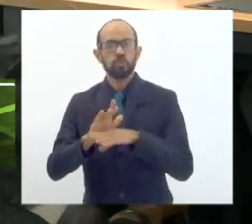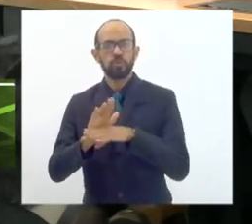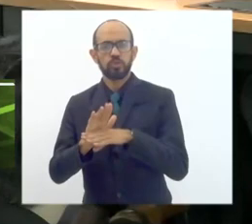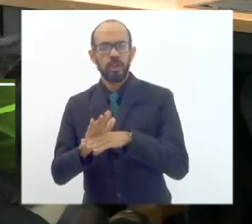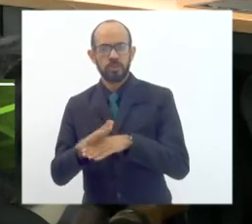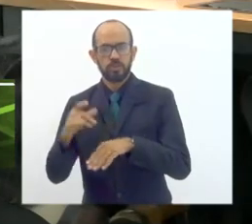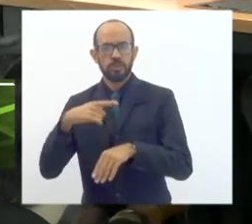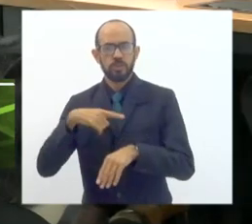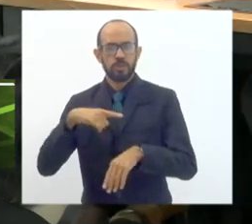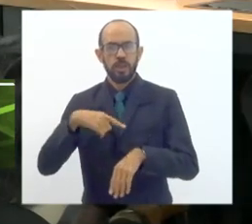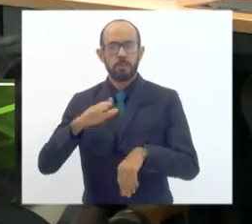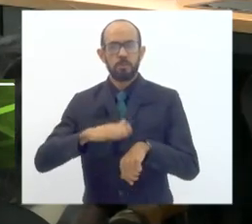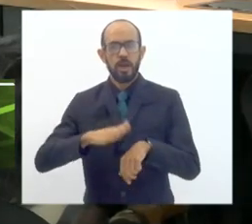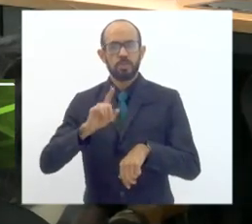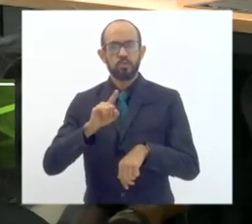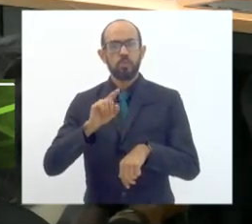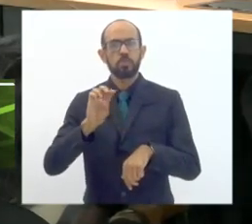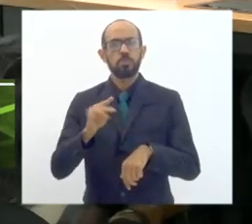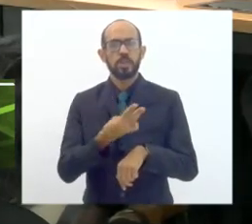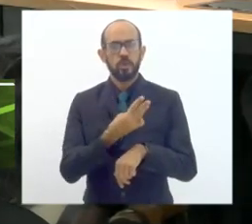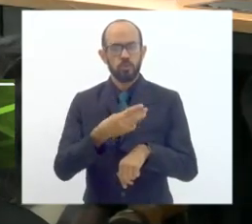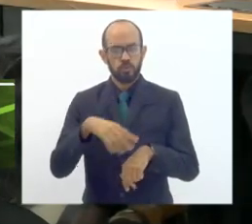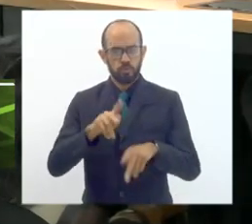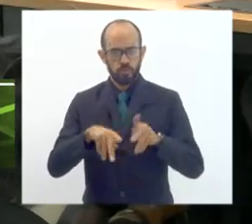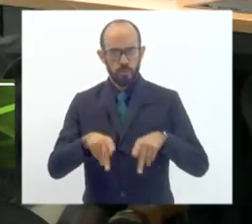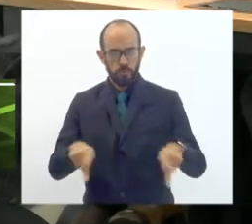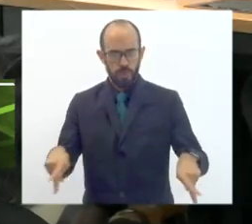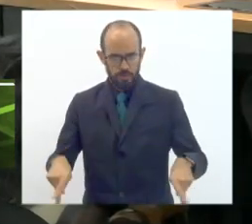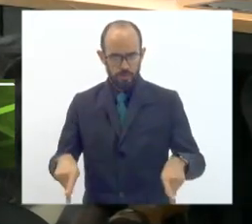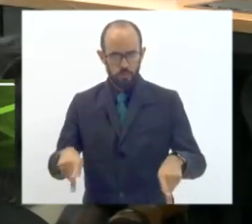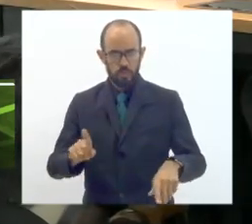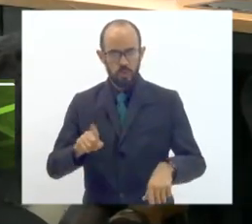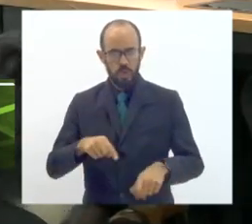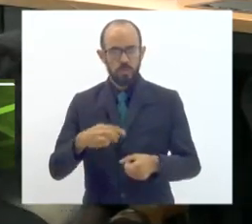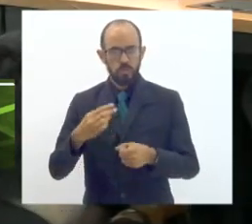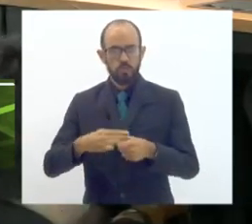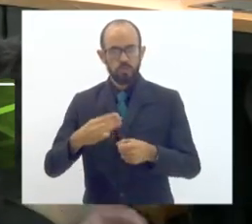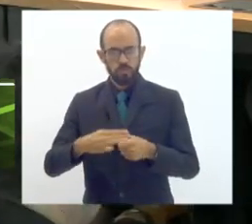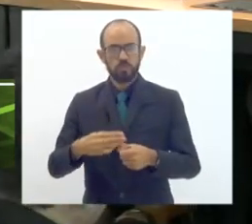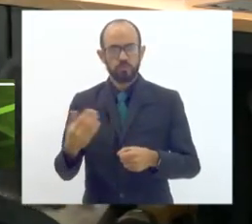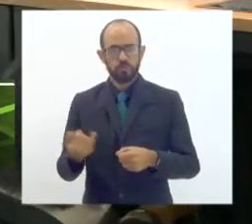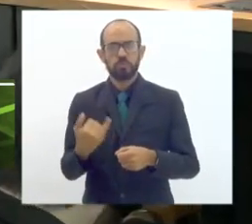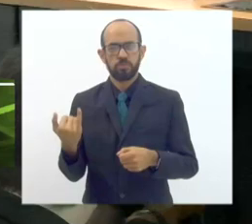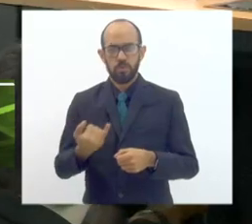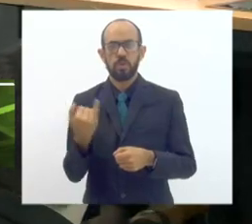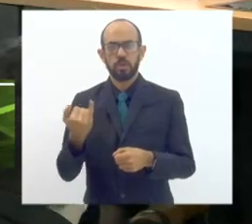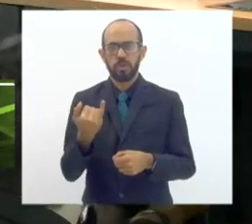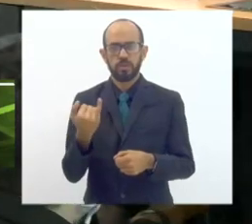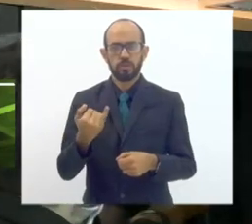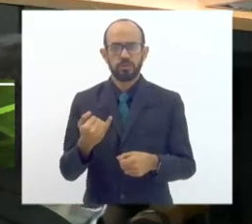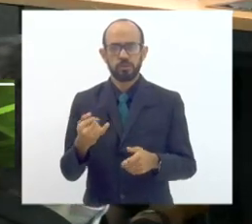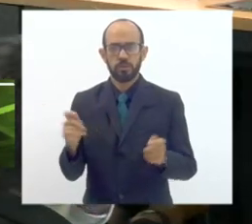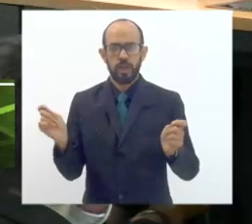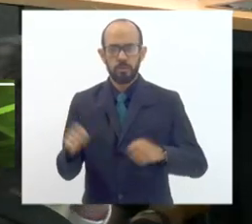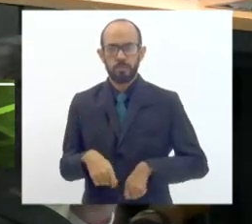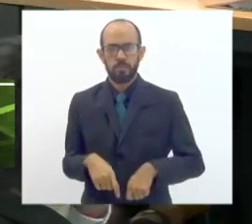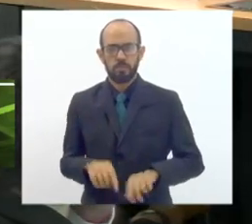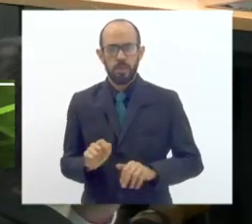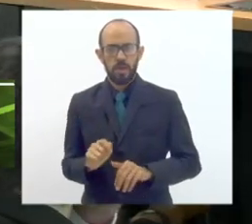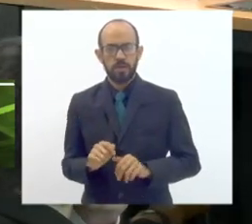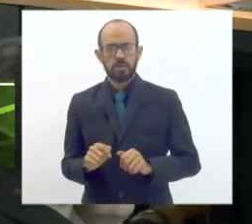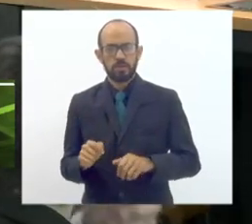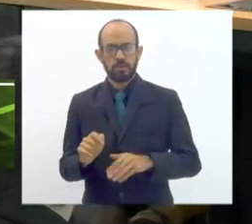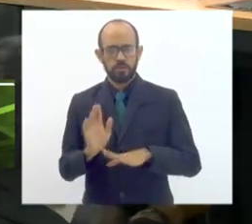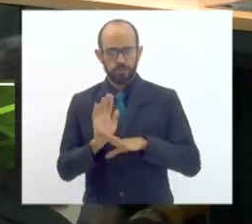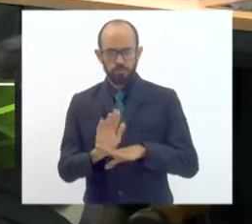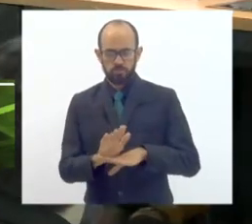que tem mais de 1 milhão de habitantes. Né? Municípios muitíssimo importantes, muitíssimo potentes no sentido da